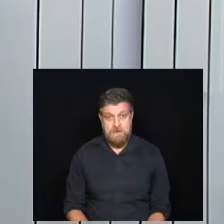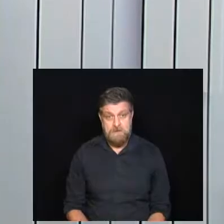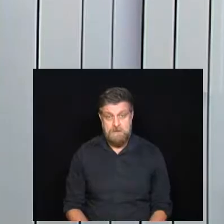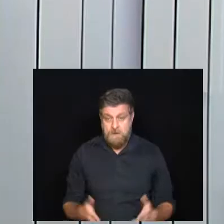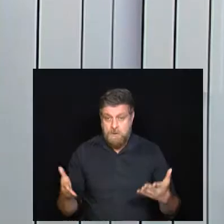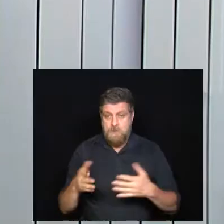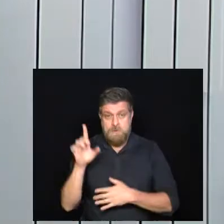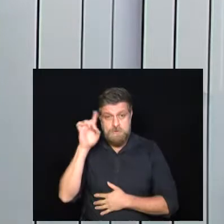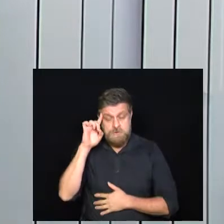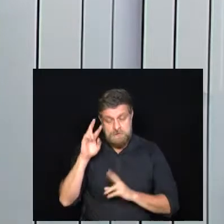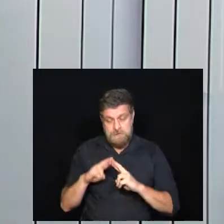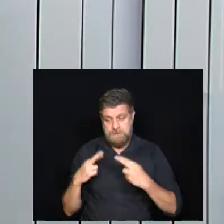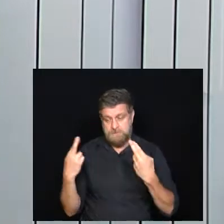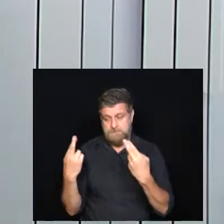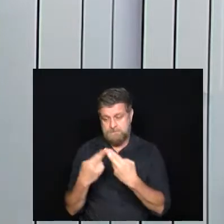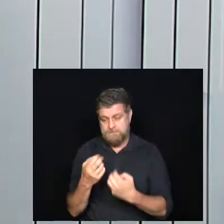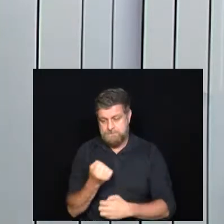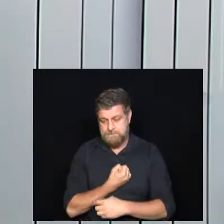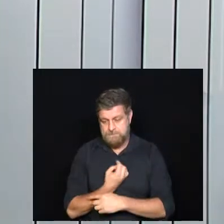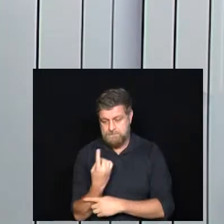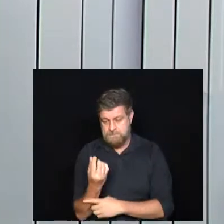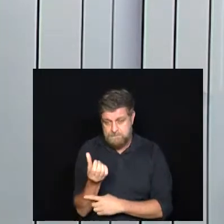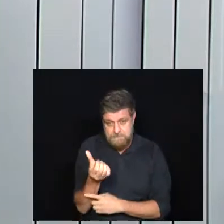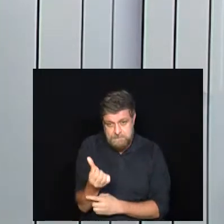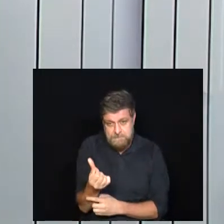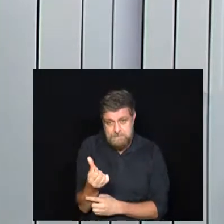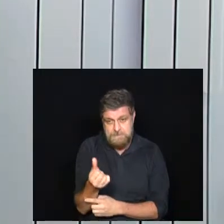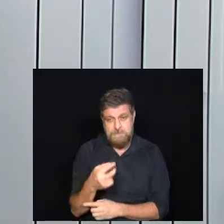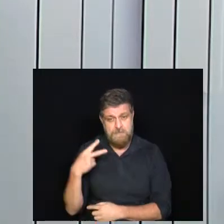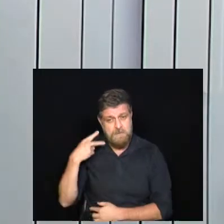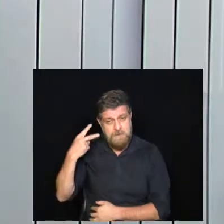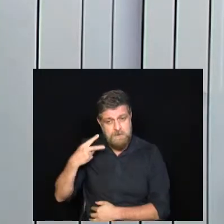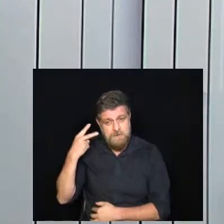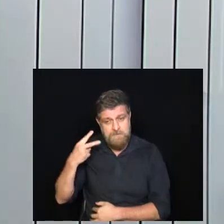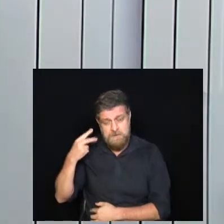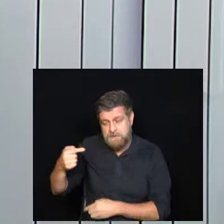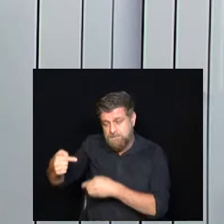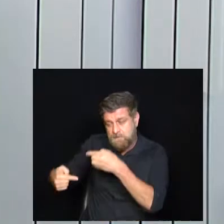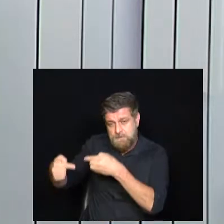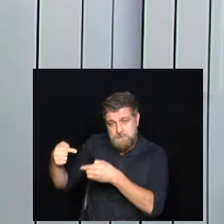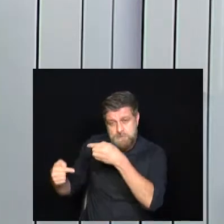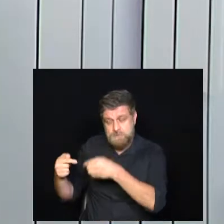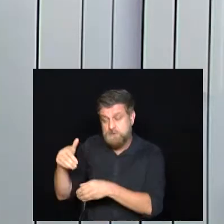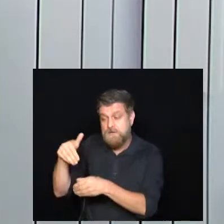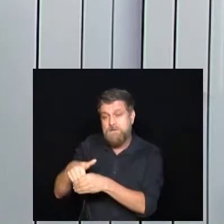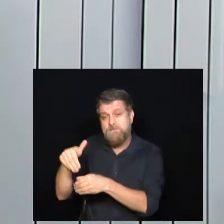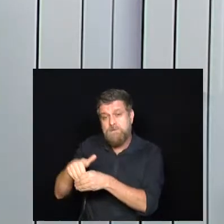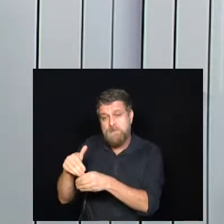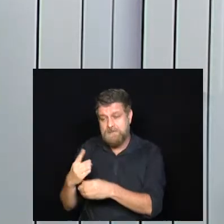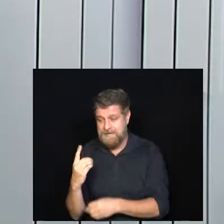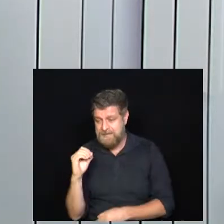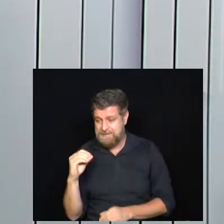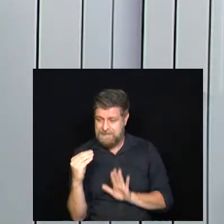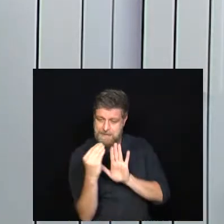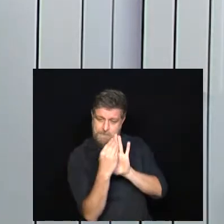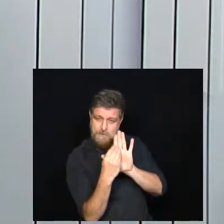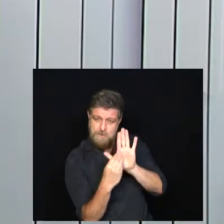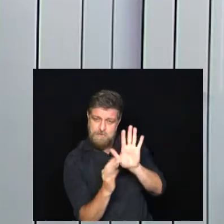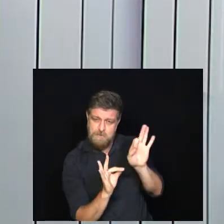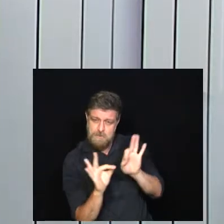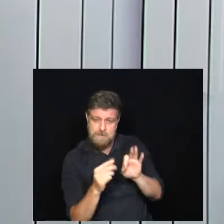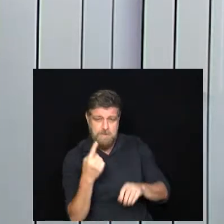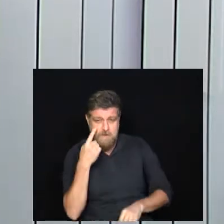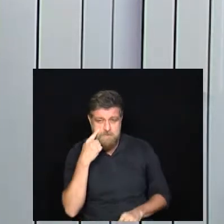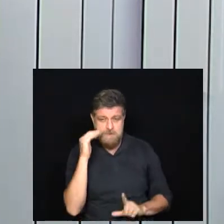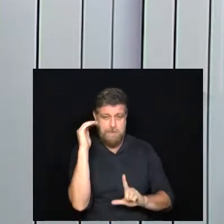Hoje é dia da reunião ordinária de número 16. Os vereadores vão discutir e votar 10 projetos. Confira